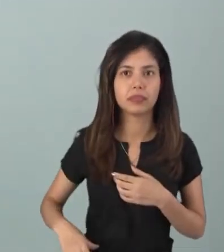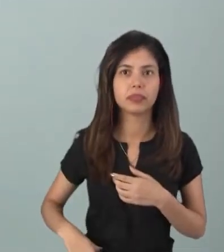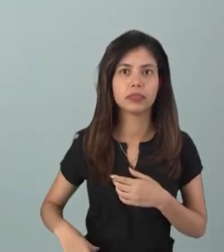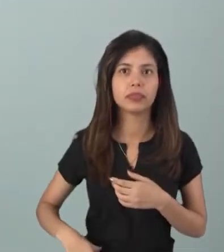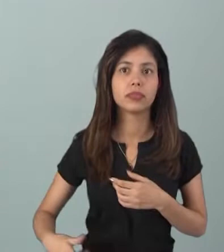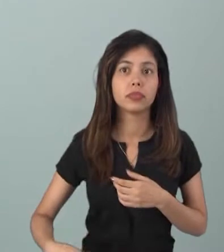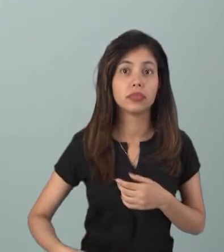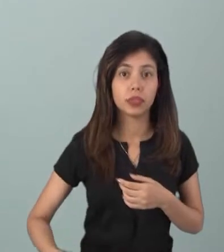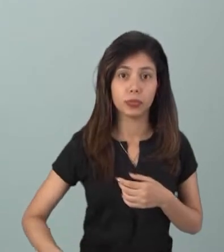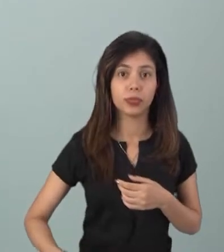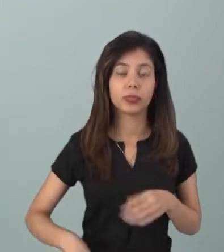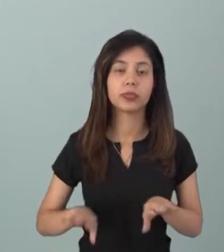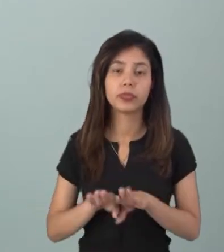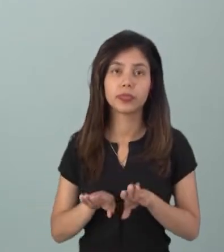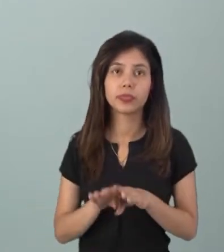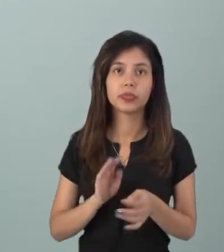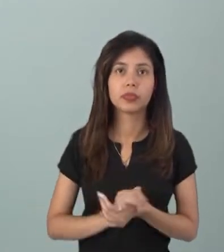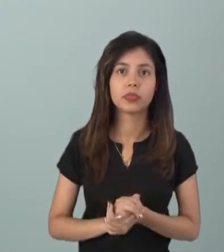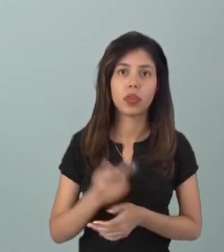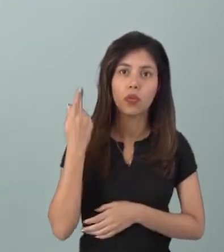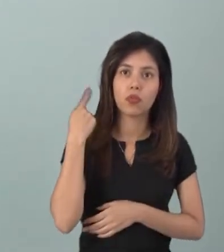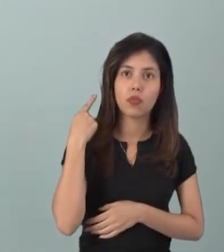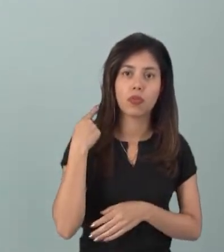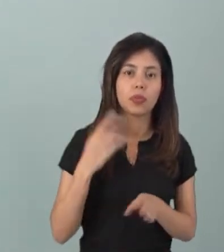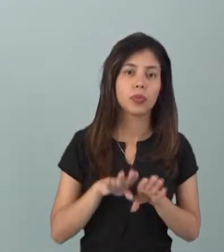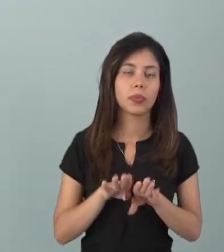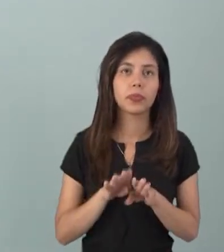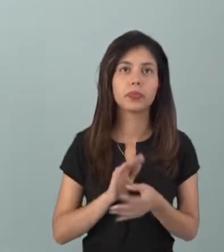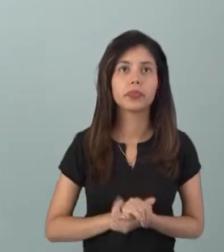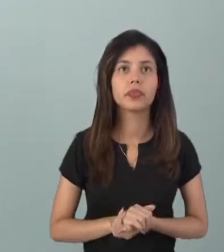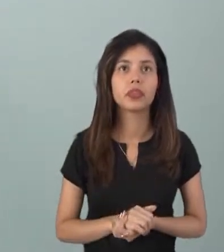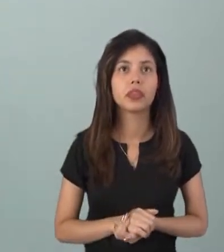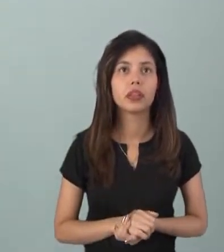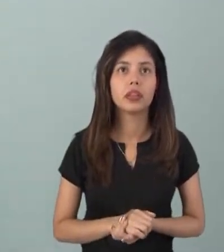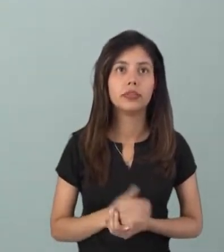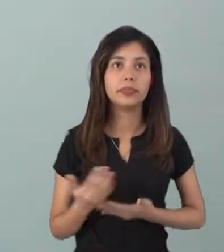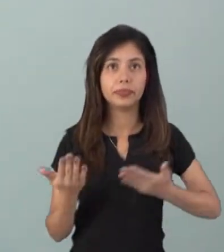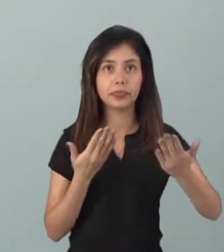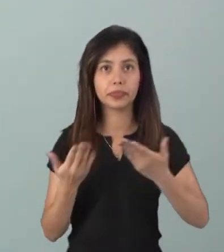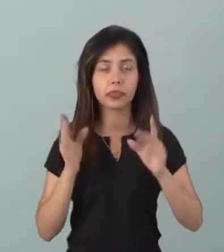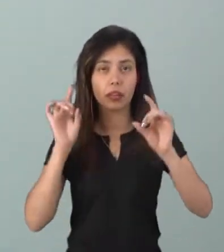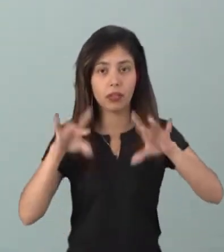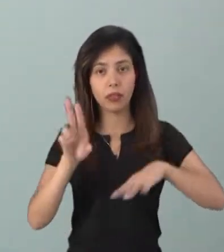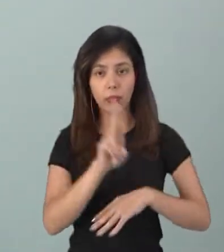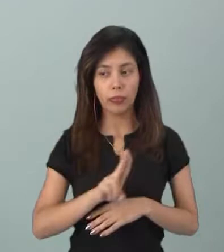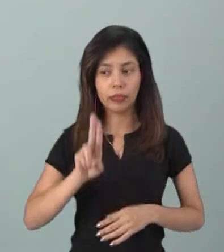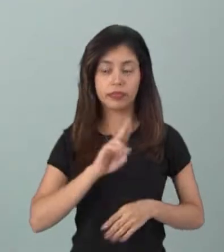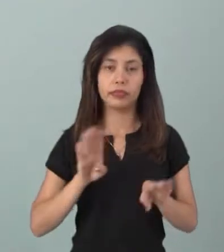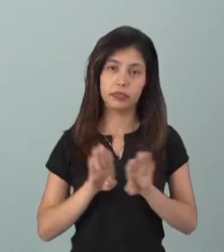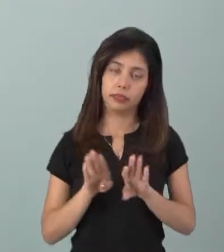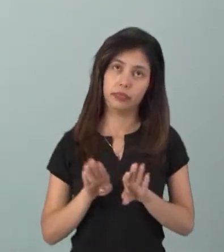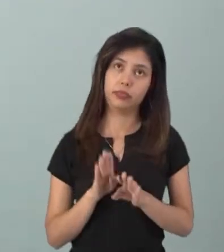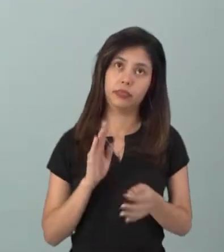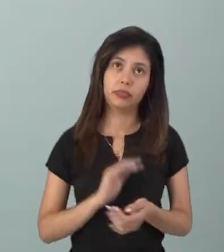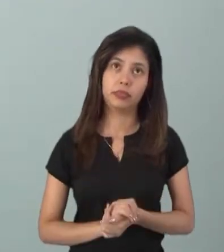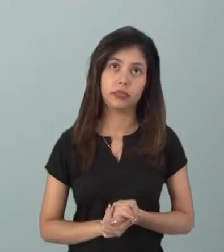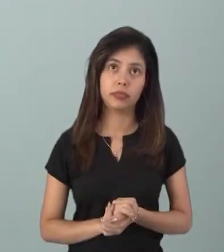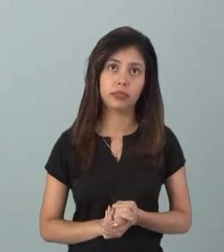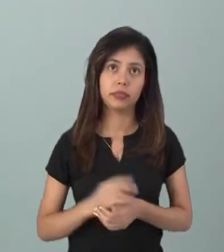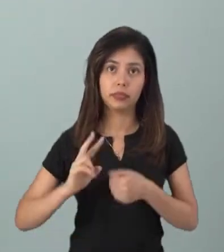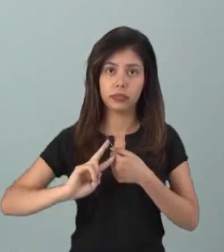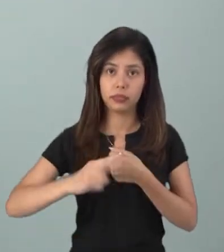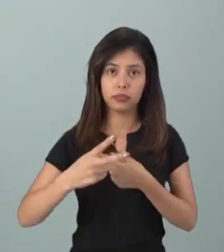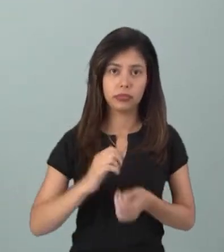pulmões. Quando a gente fala sobre isso, a gente sempre associa também a utilização das drogas a uma